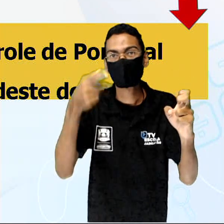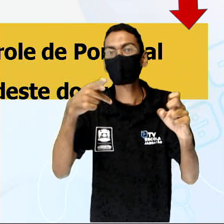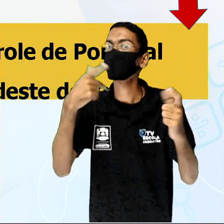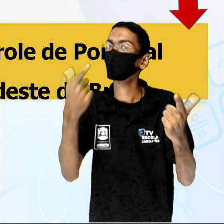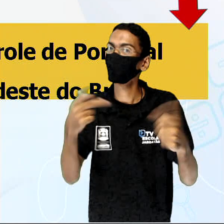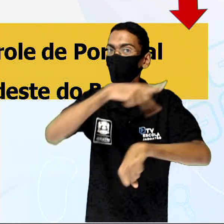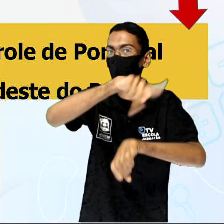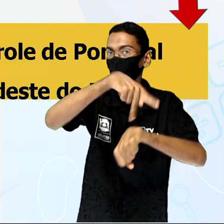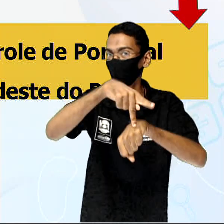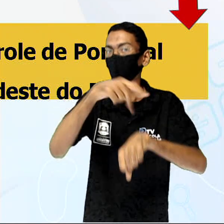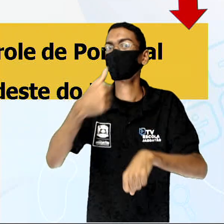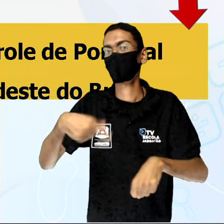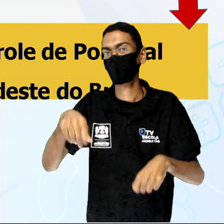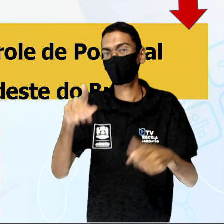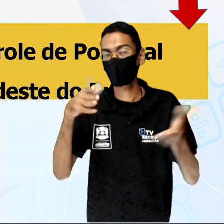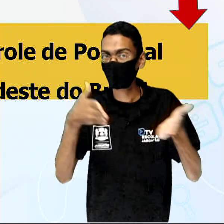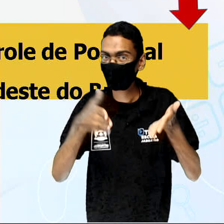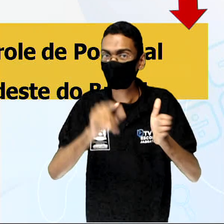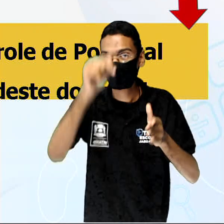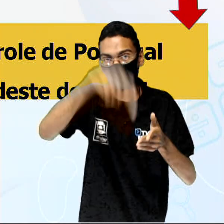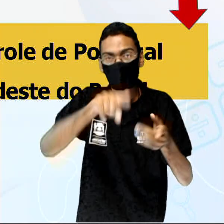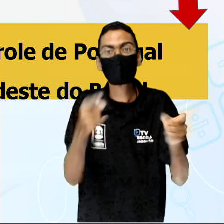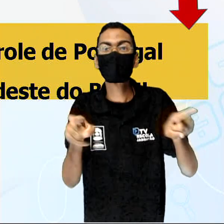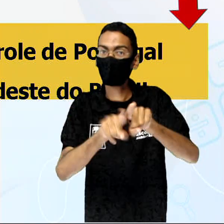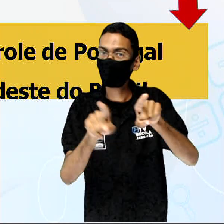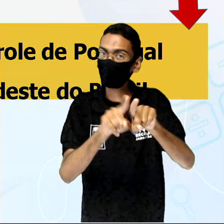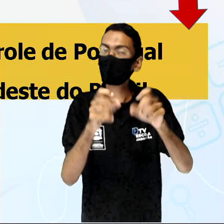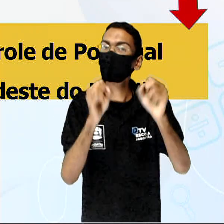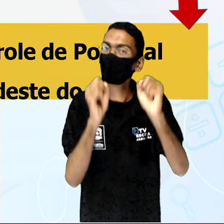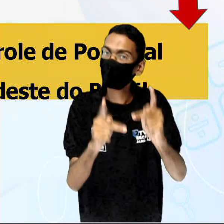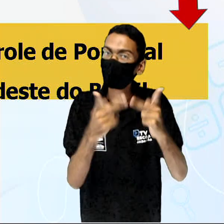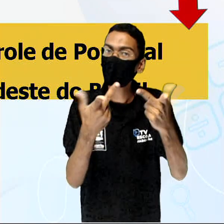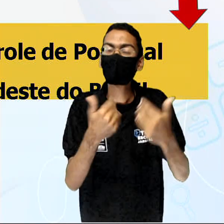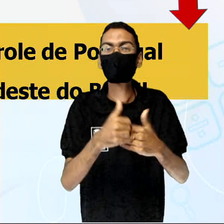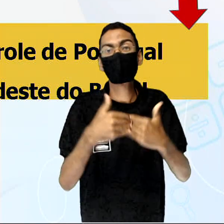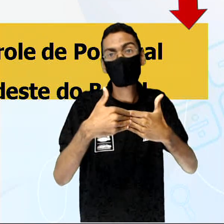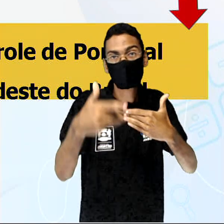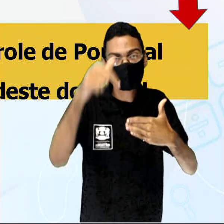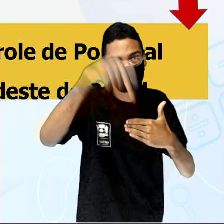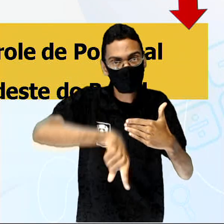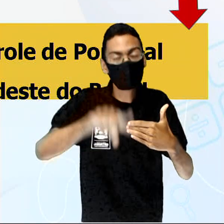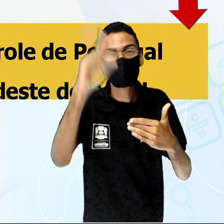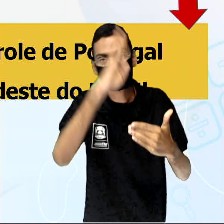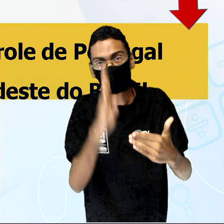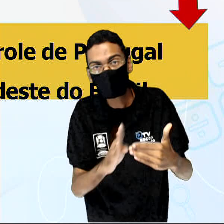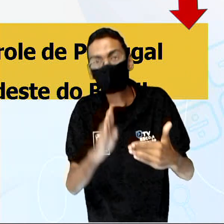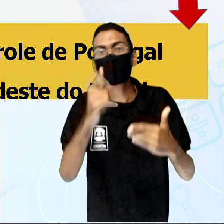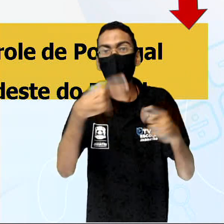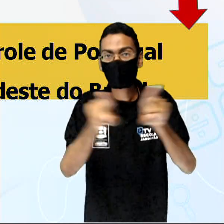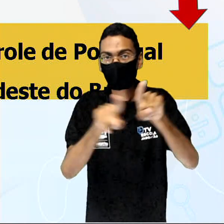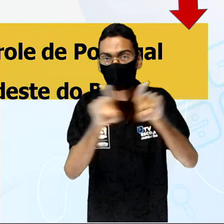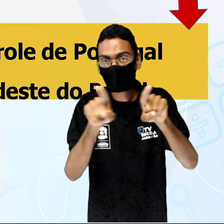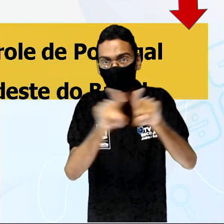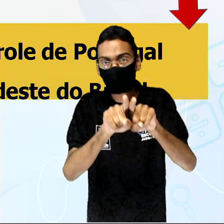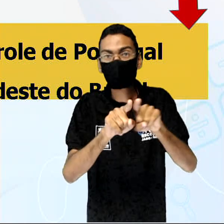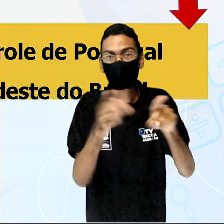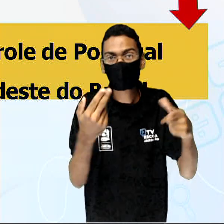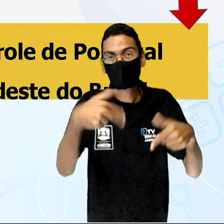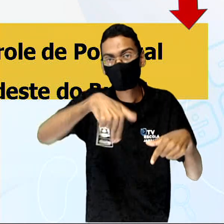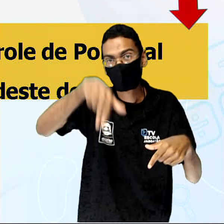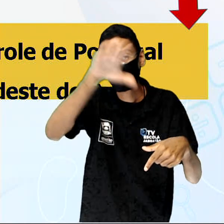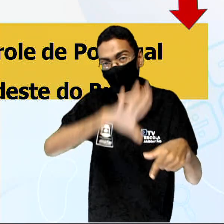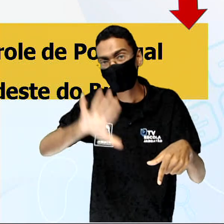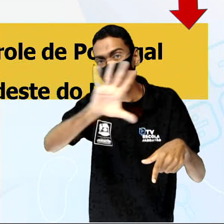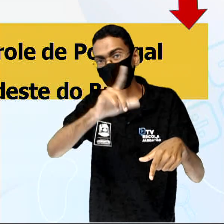aqui. Pois bem, volta do controle de Portugal sobre o Nordeste do Brasil. Será que depois dessa